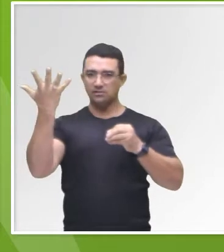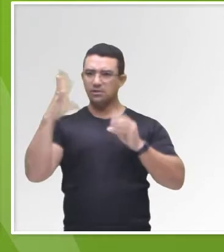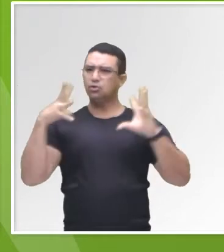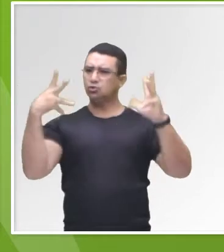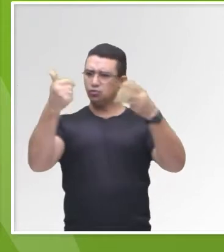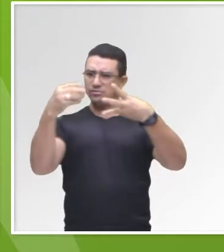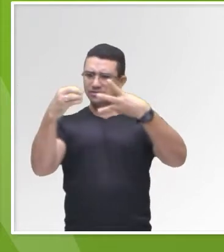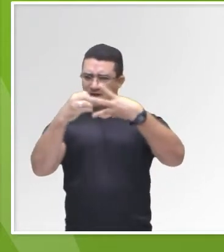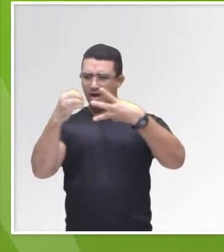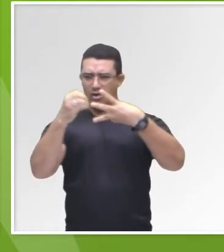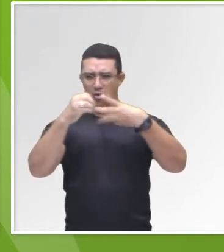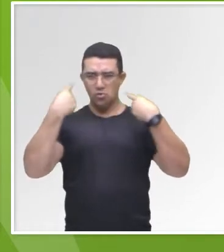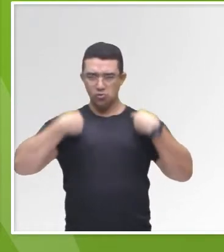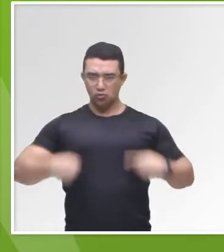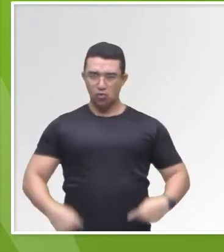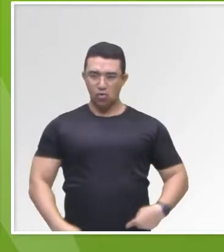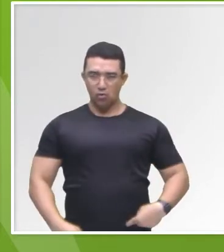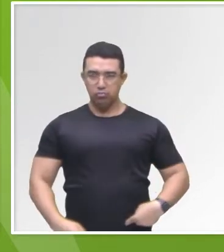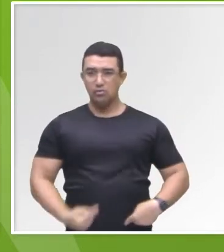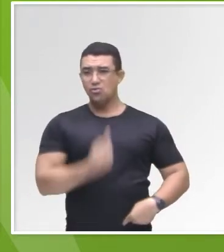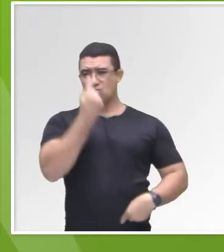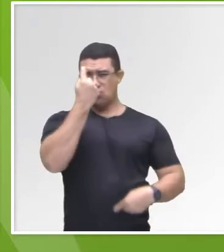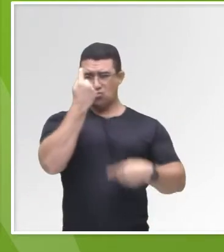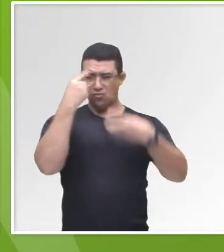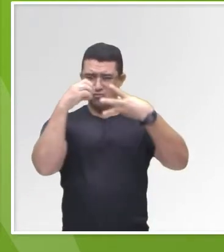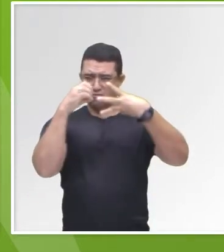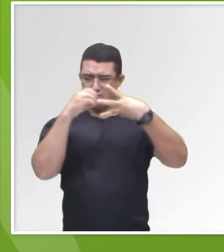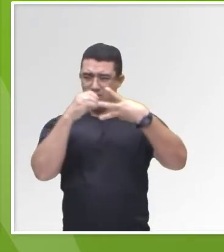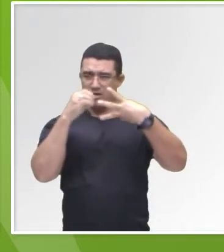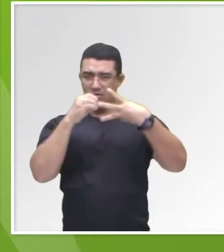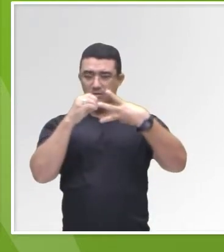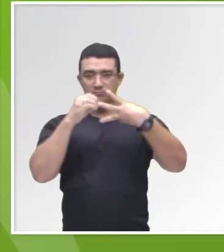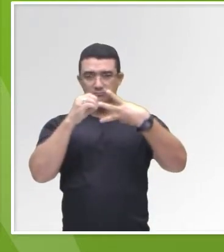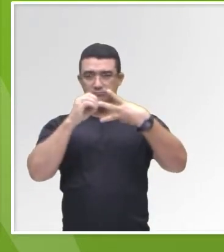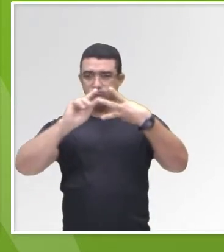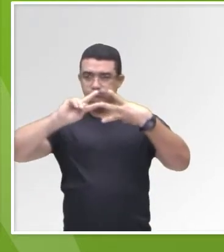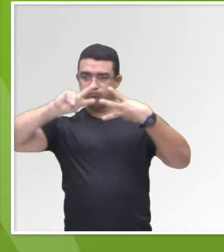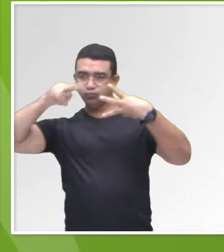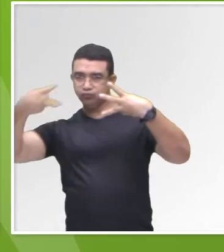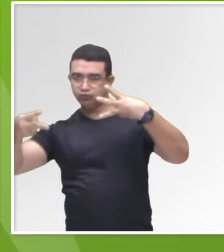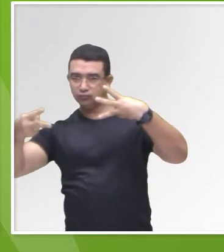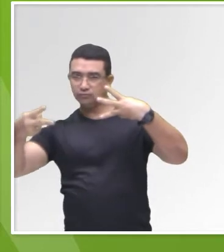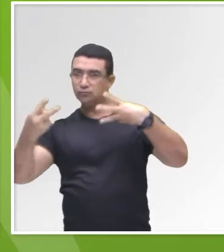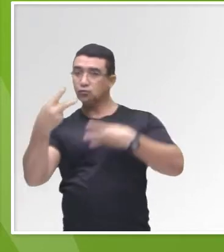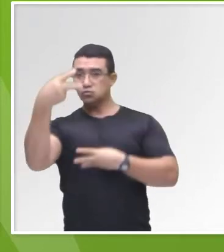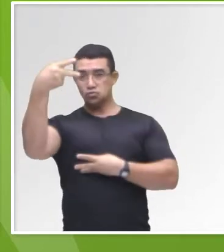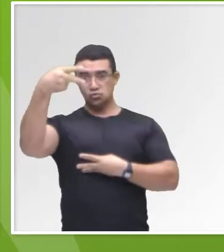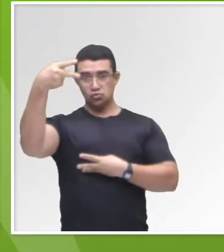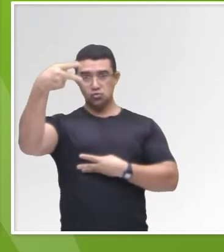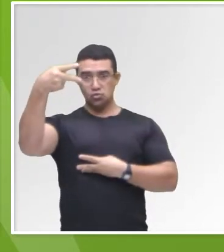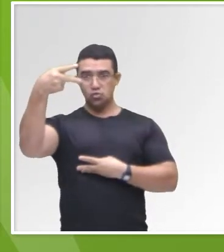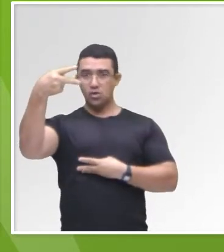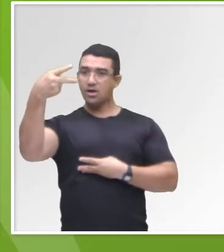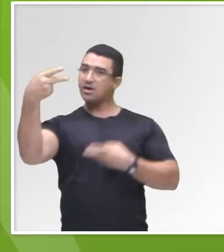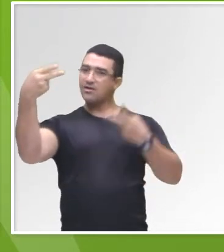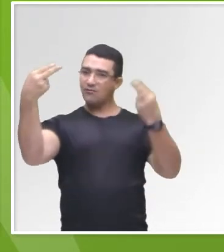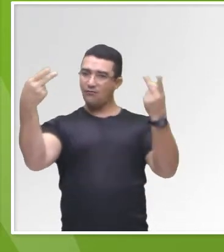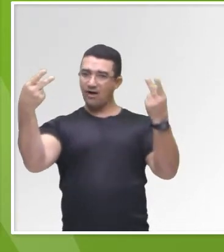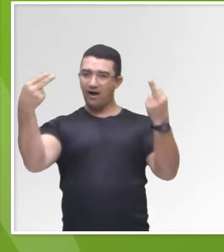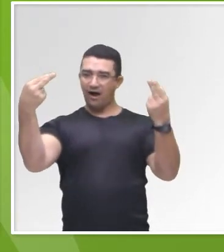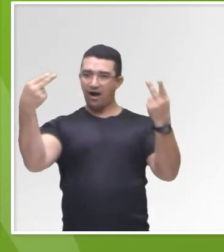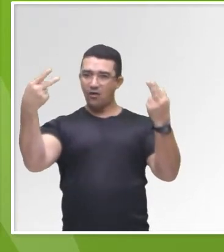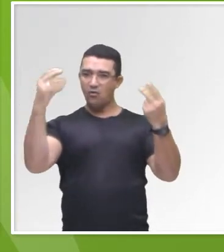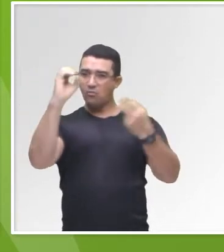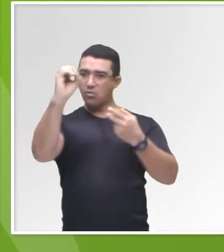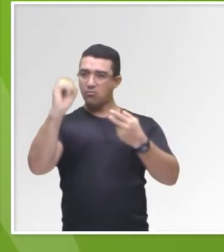célula inicial, formam-se duas células idênticas e também com o mesmo